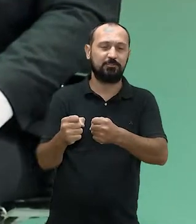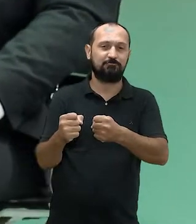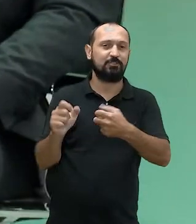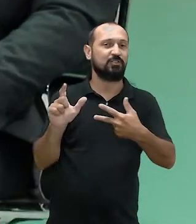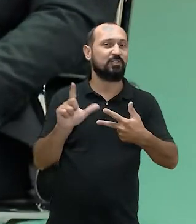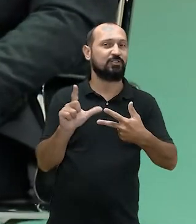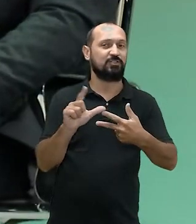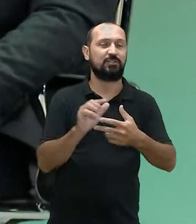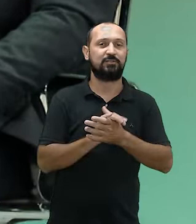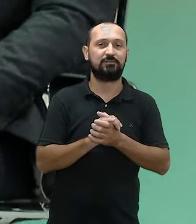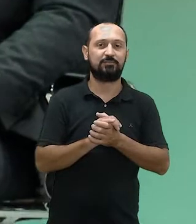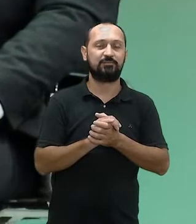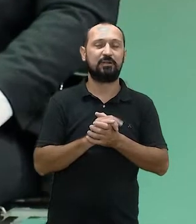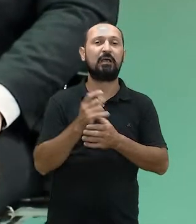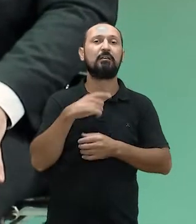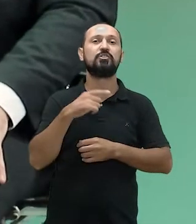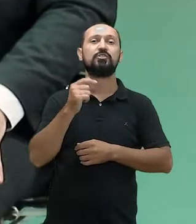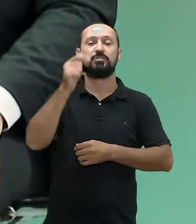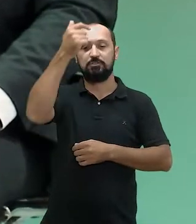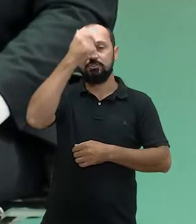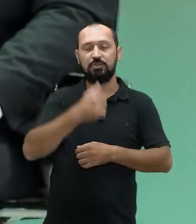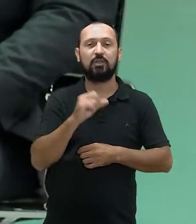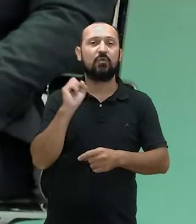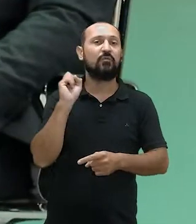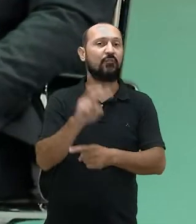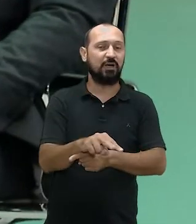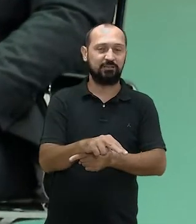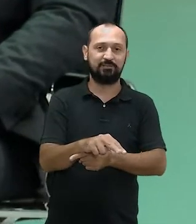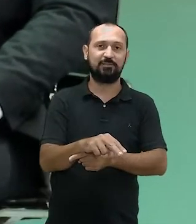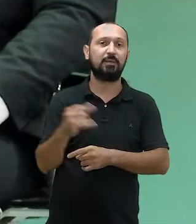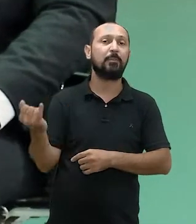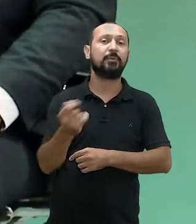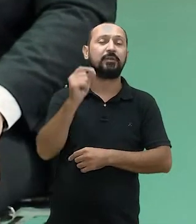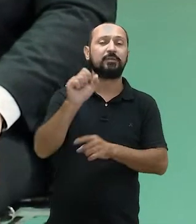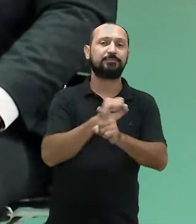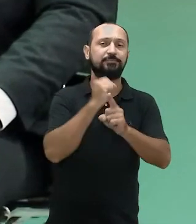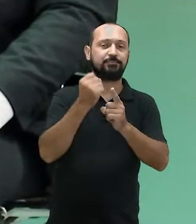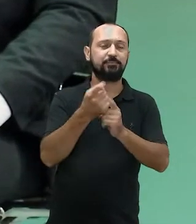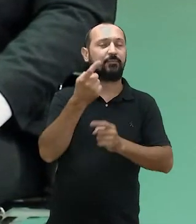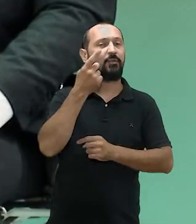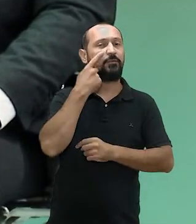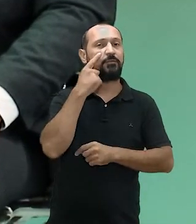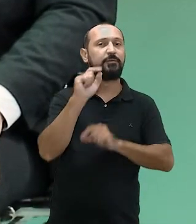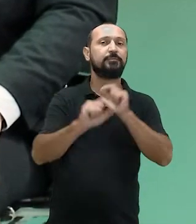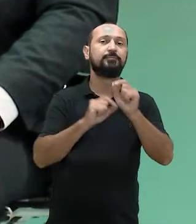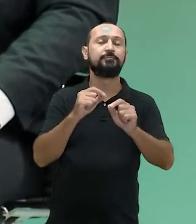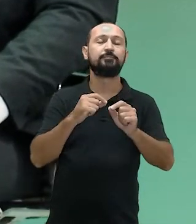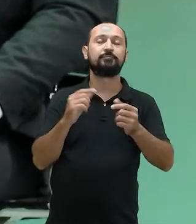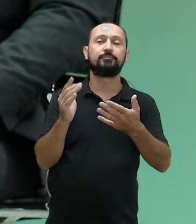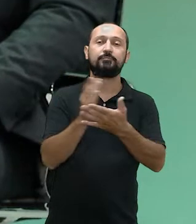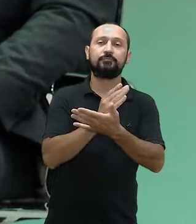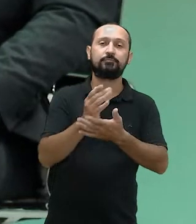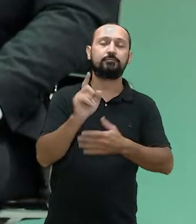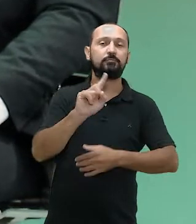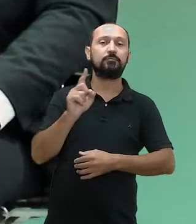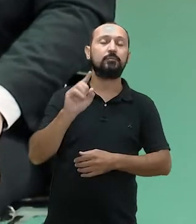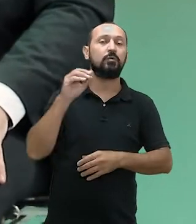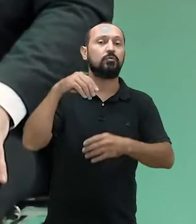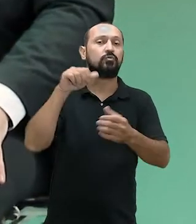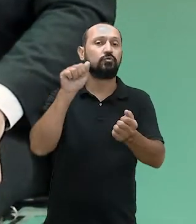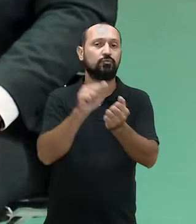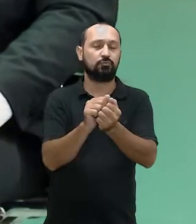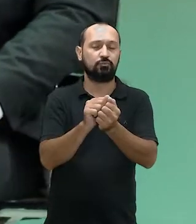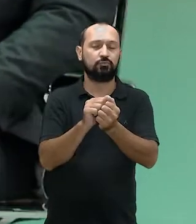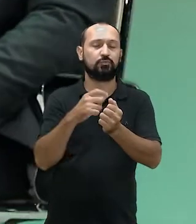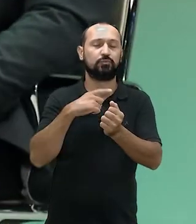das autoridades com cargos. Existe também, é importante a sociedade observar também por organismos que não estão vinculados